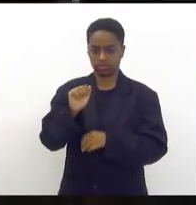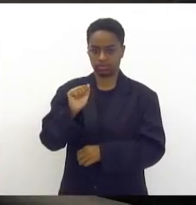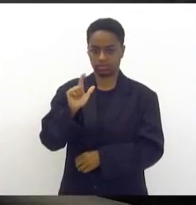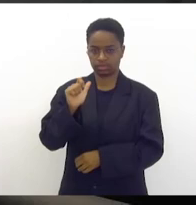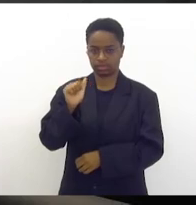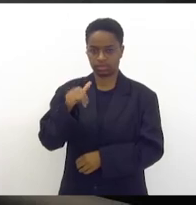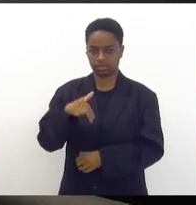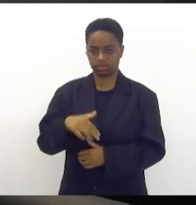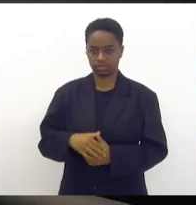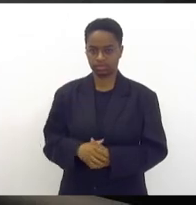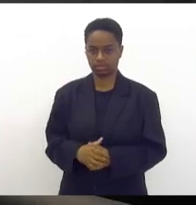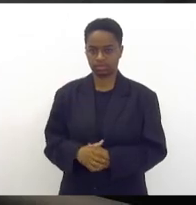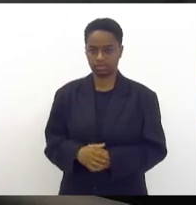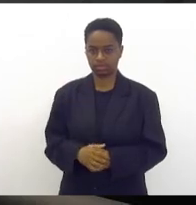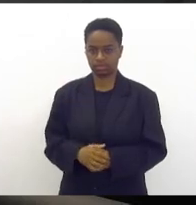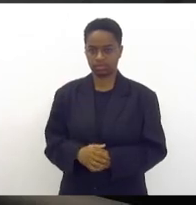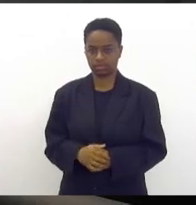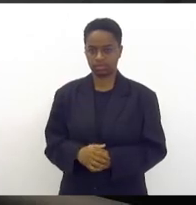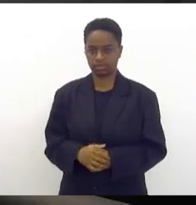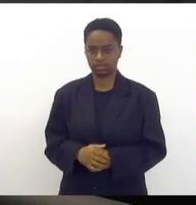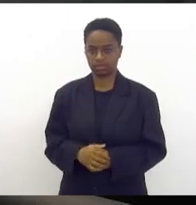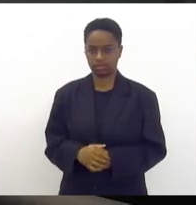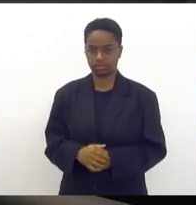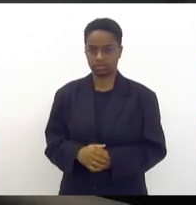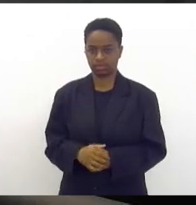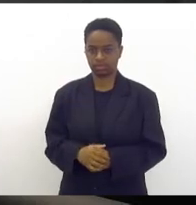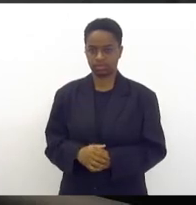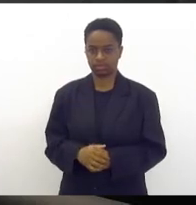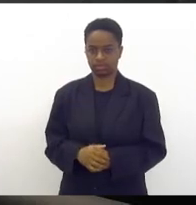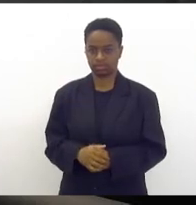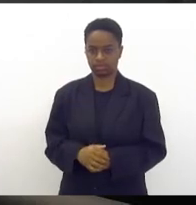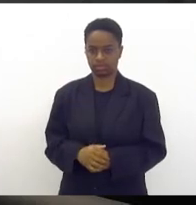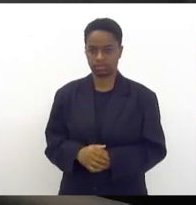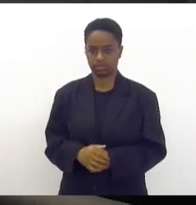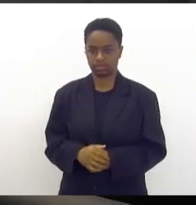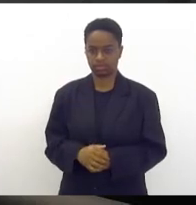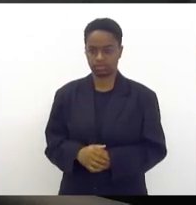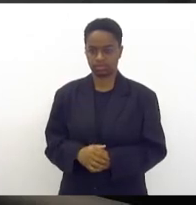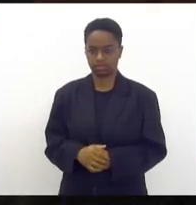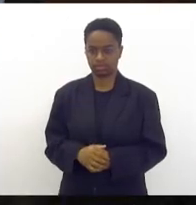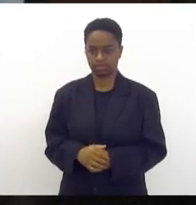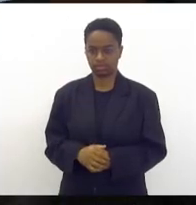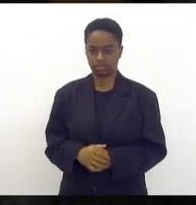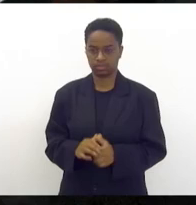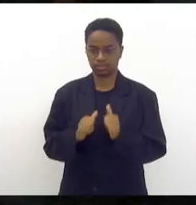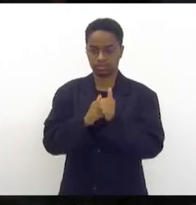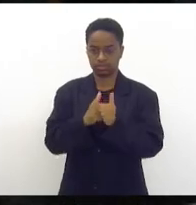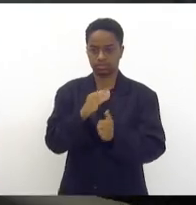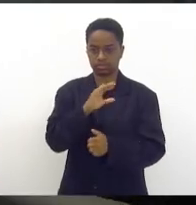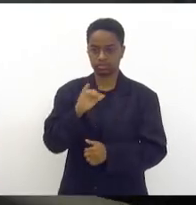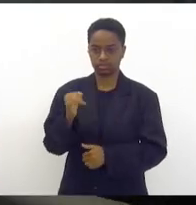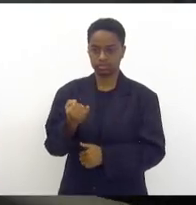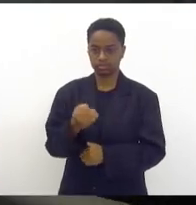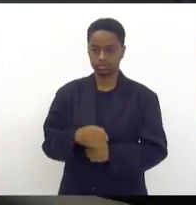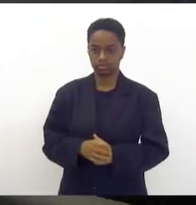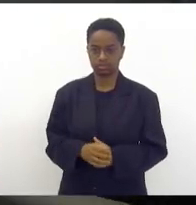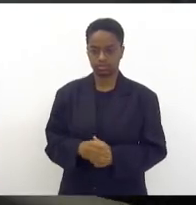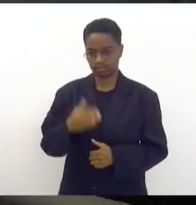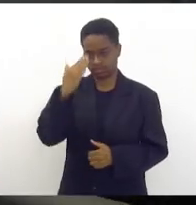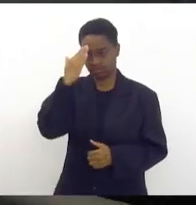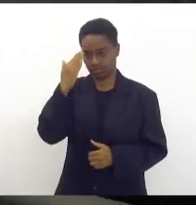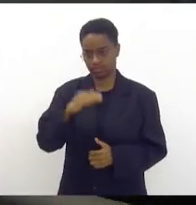Lopes. Tá bom. Agradecer. Didê, né? Acompanhe a CCJ, presidente. Obrigado.